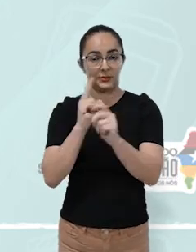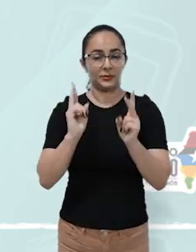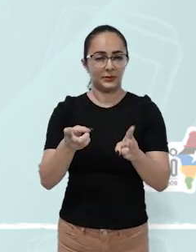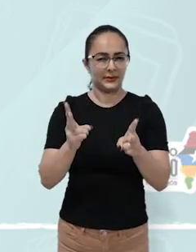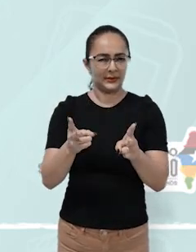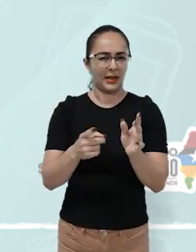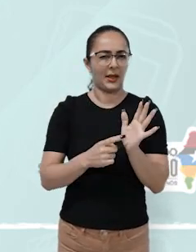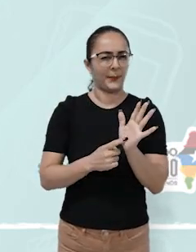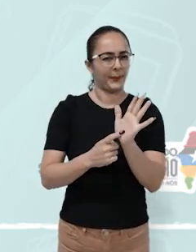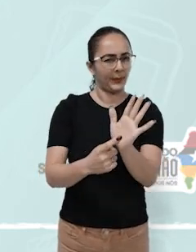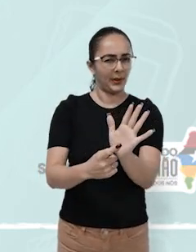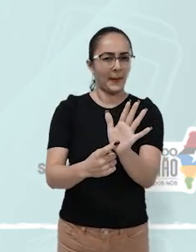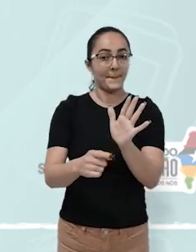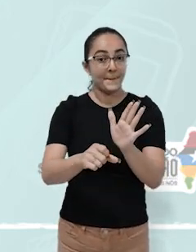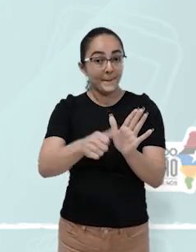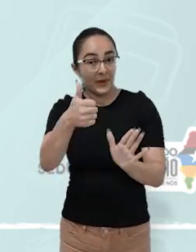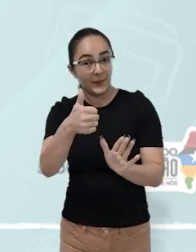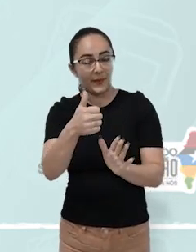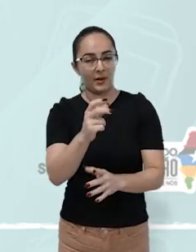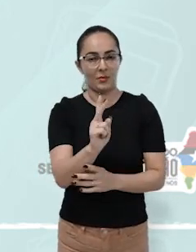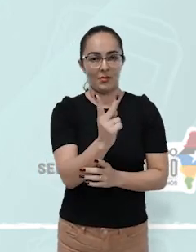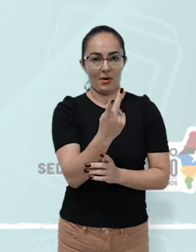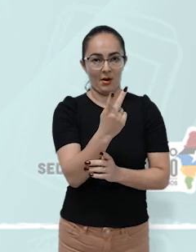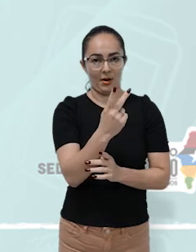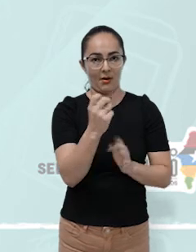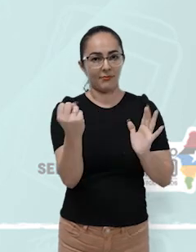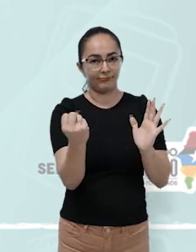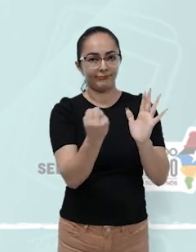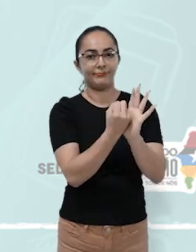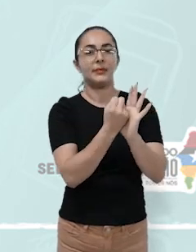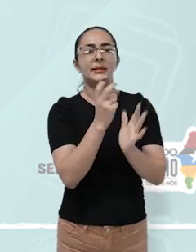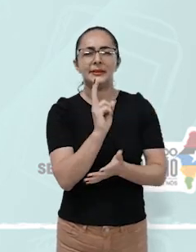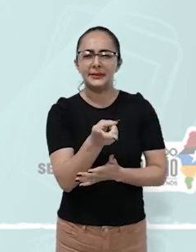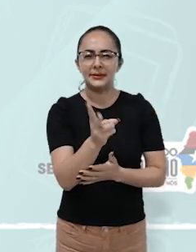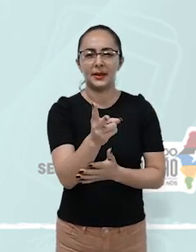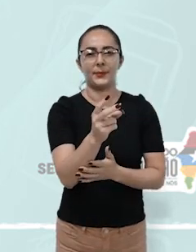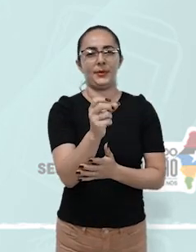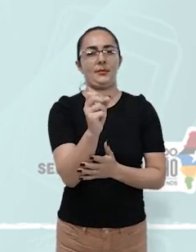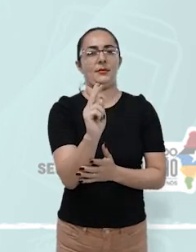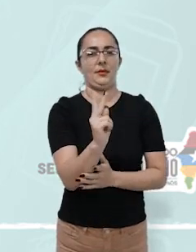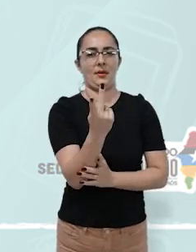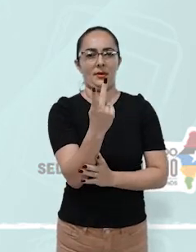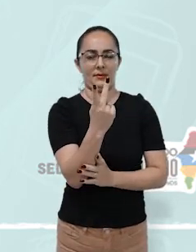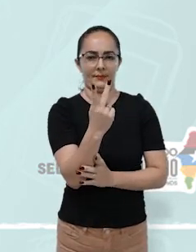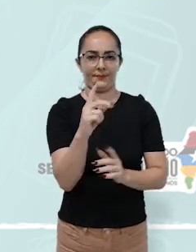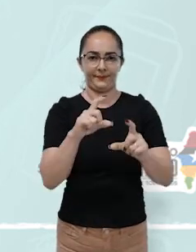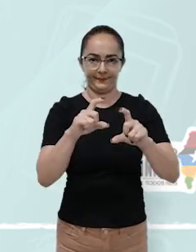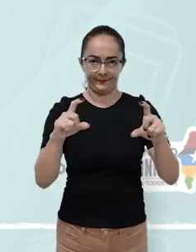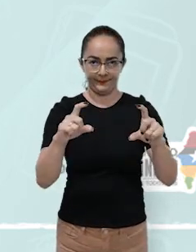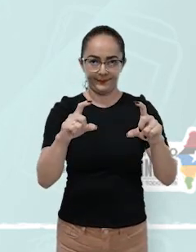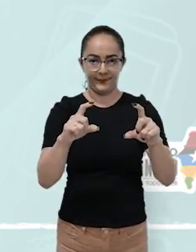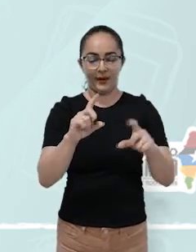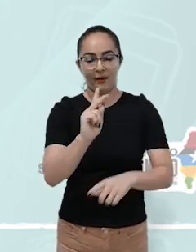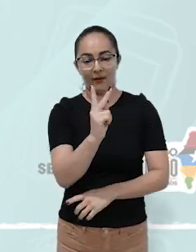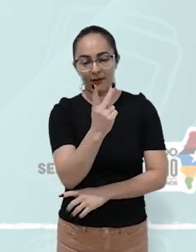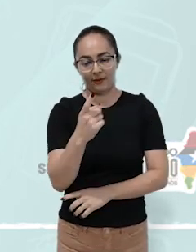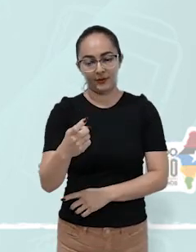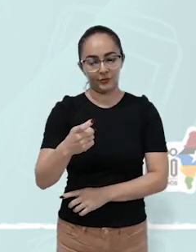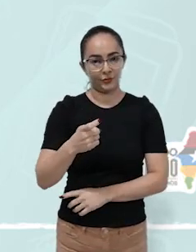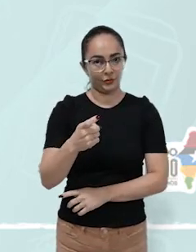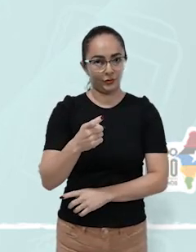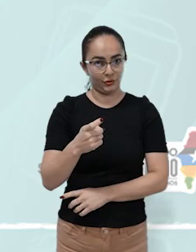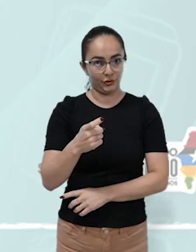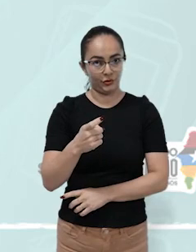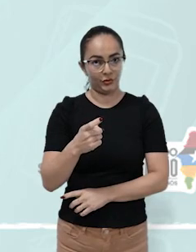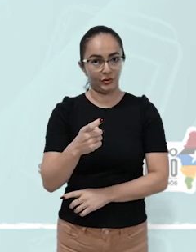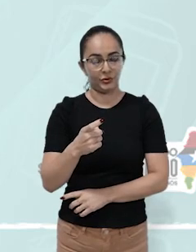como primeiro símbolo o H. Todo ácido vai iniciar por H. Então, HX, e aí vai